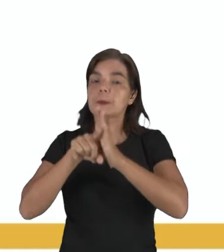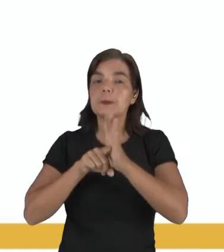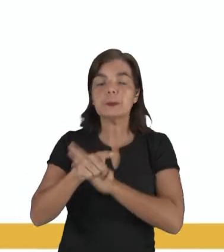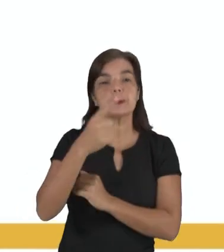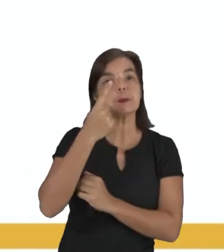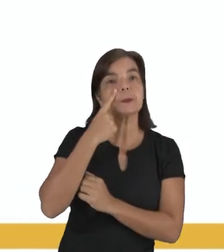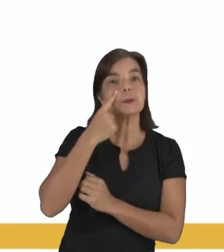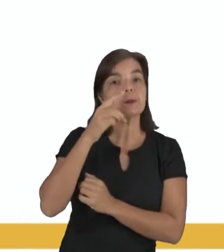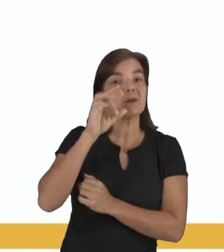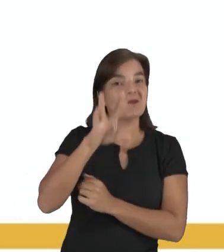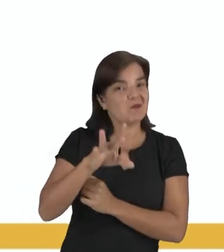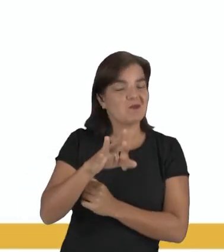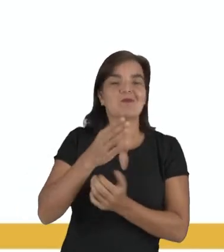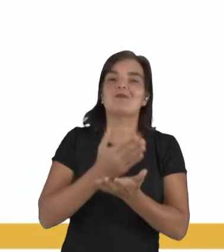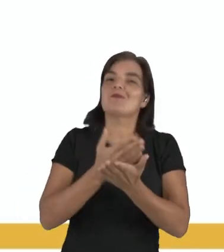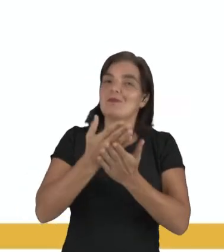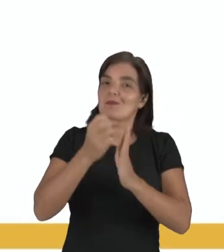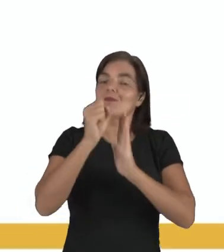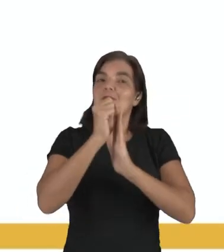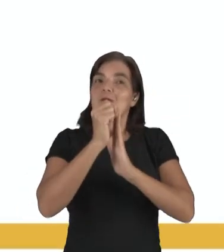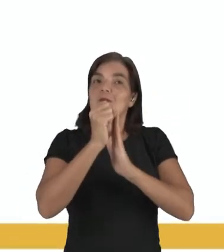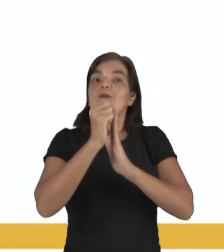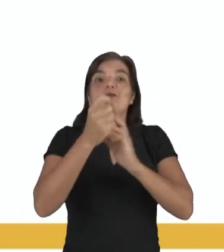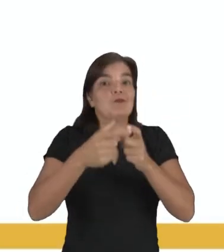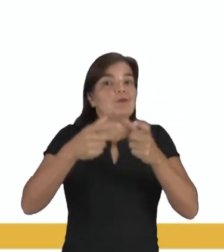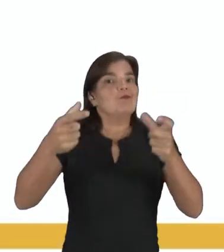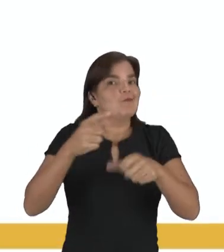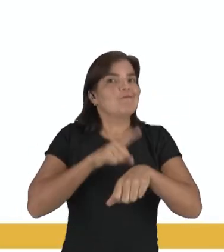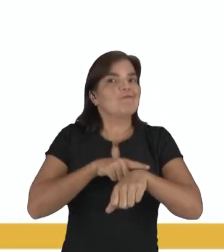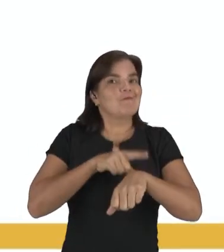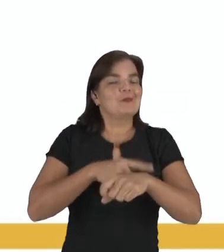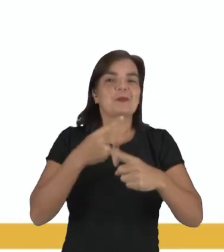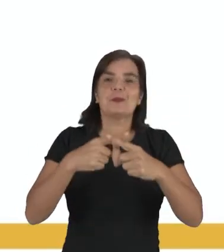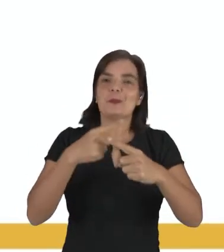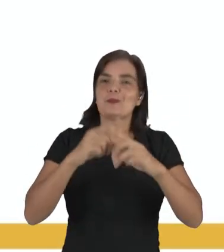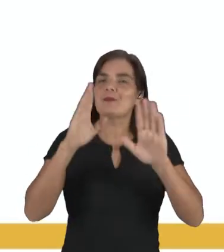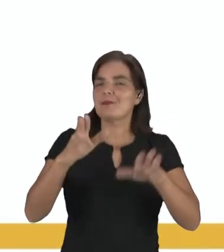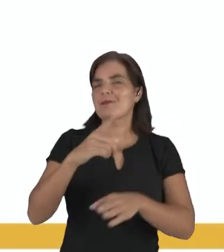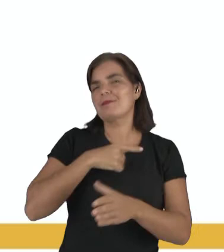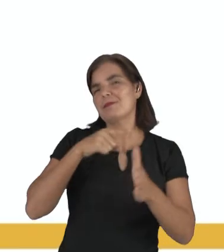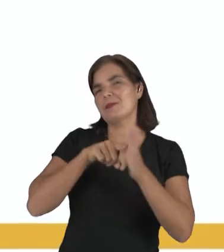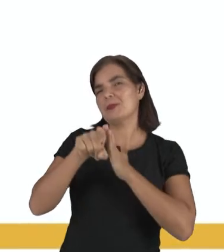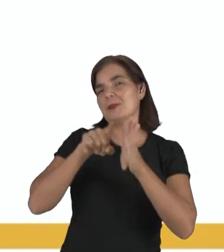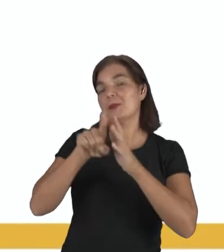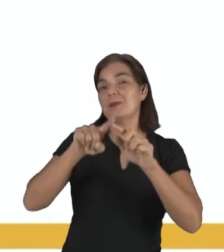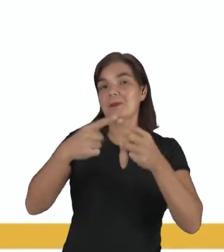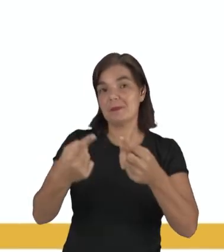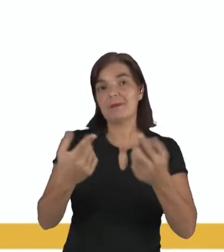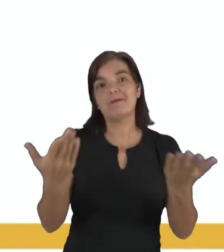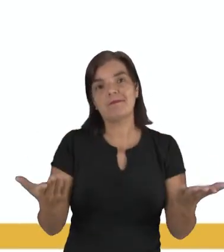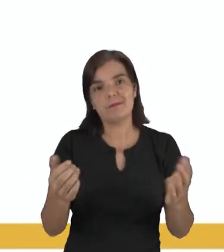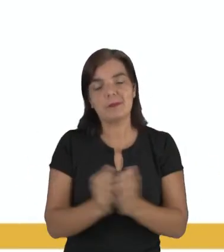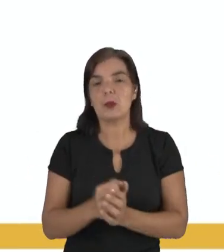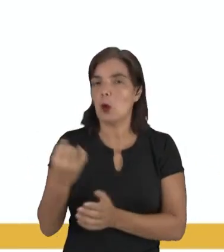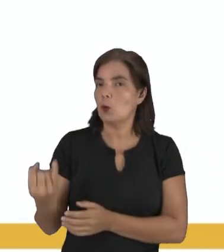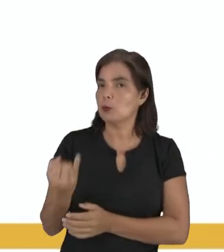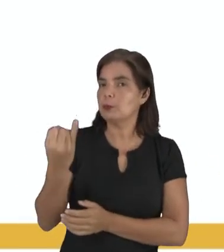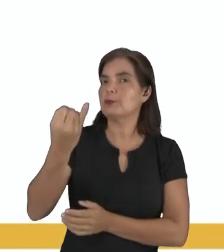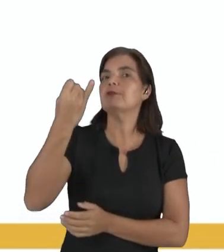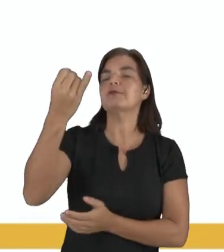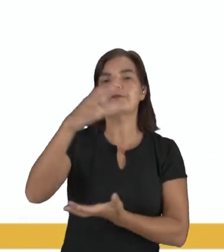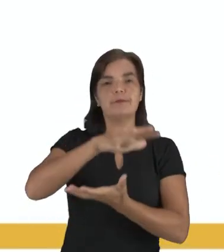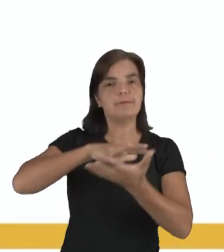Uma observação, não somente a partir daí, mas esse é o grande momento, porque já havia questionamento, só que esse é, digamos, o ápice